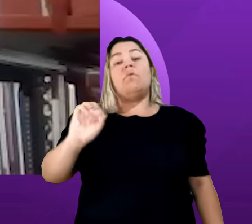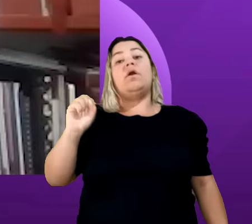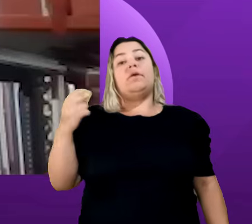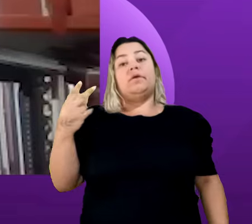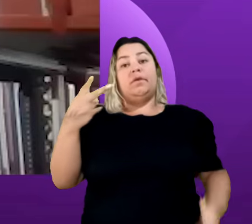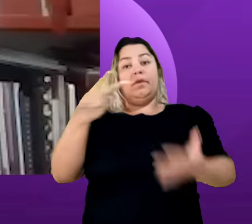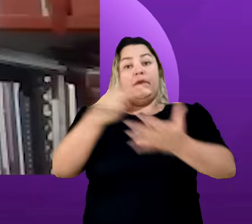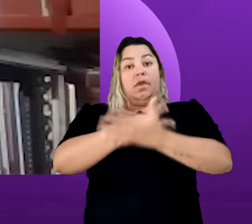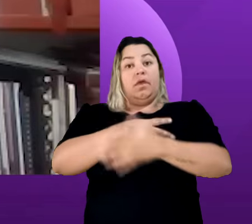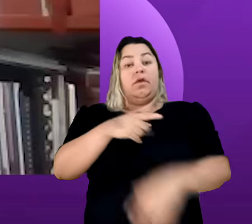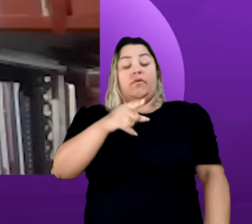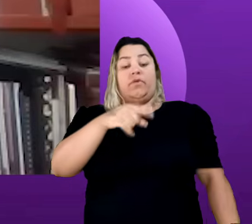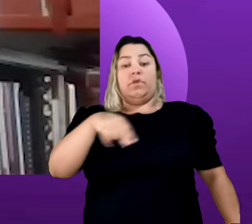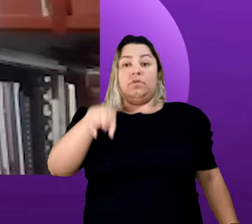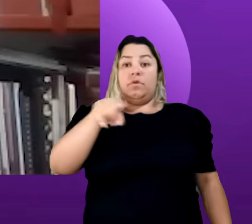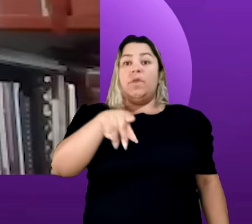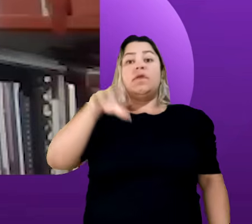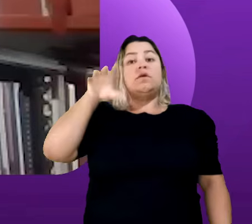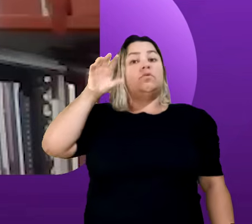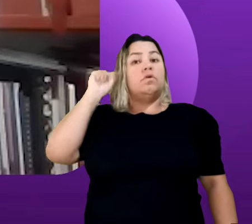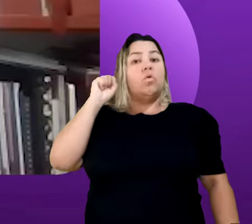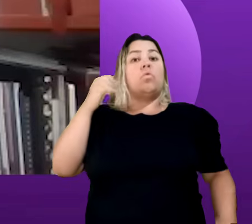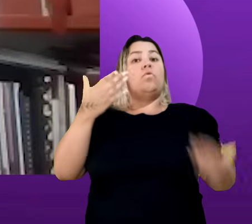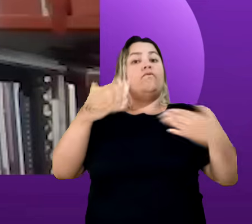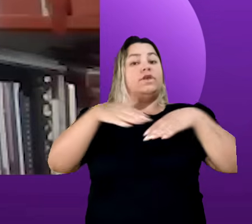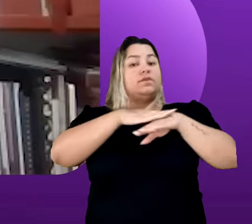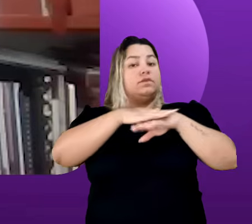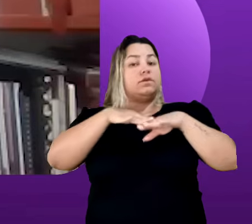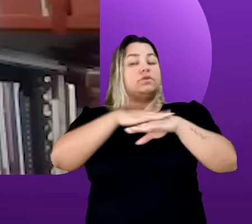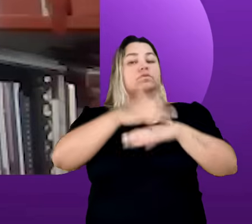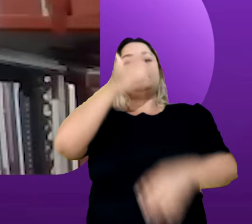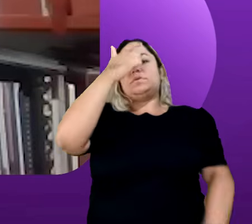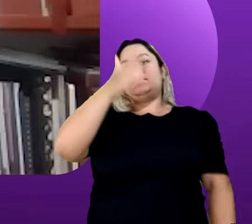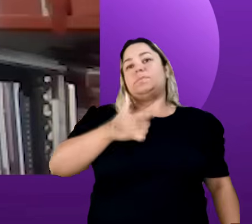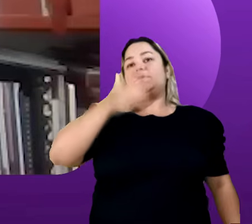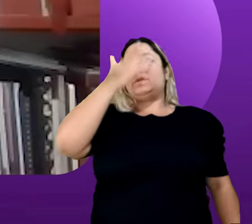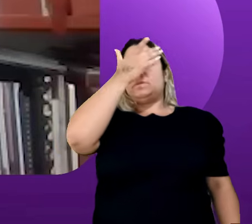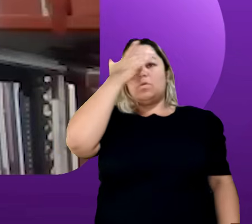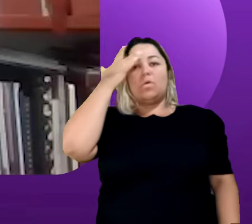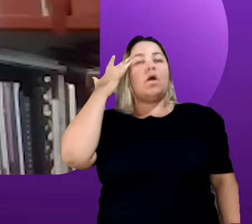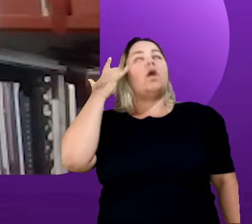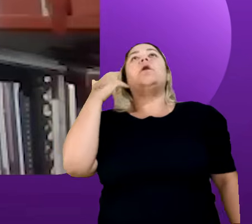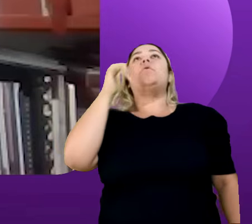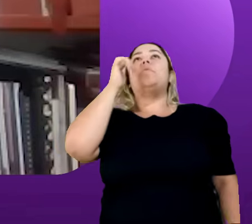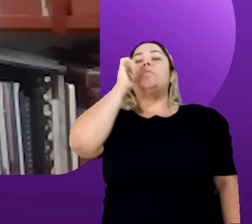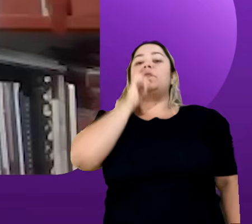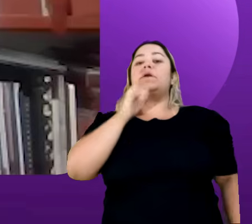estão ouvindo, conversando com uma pessoa, uma mulher que esteve no poder